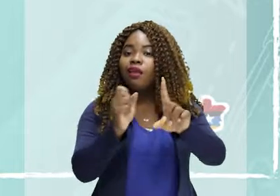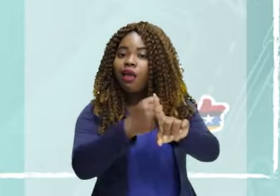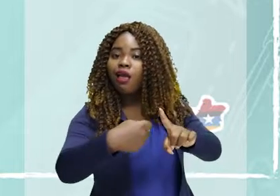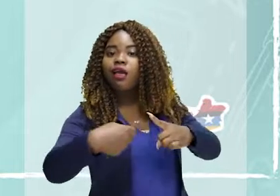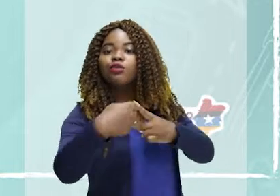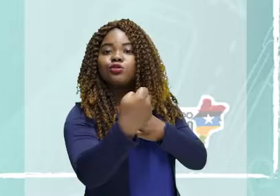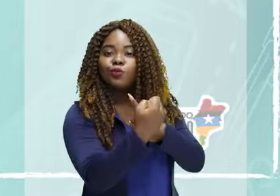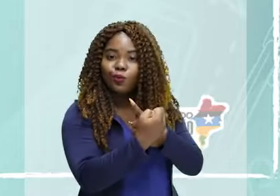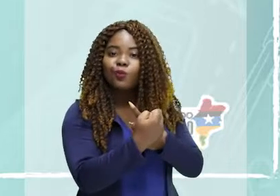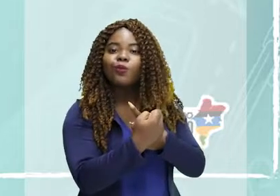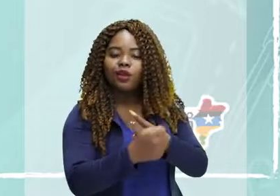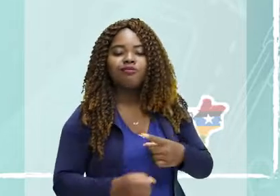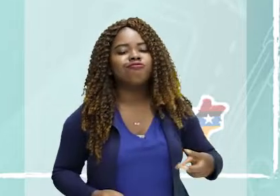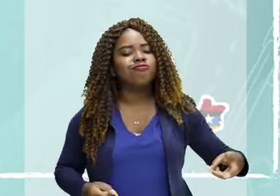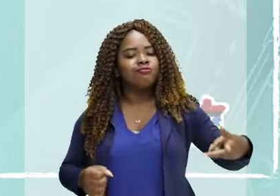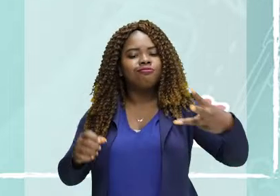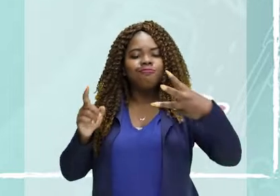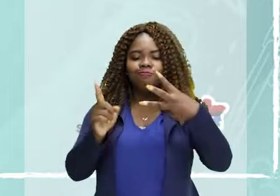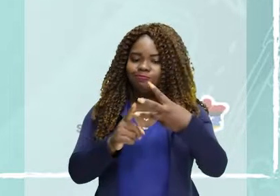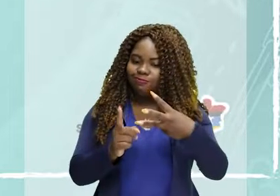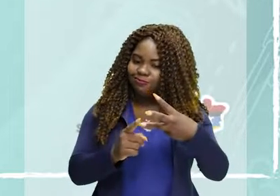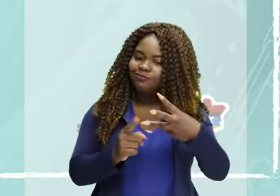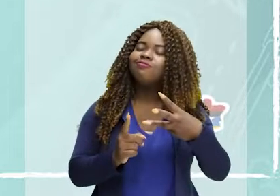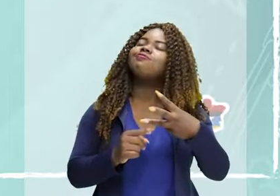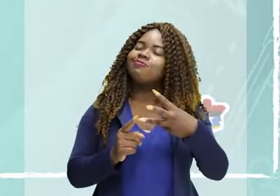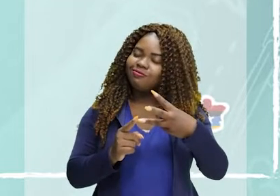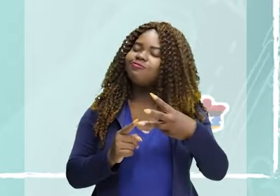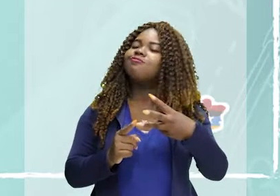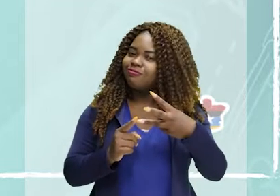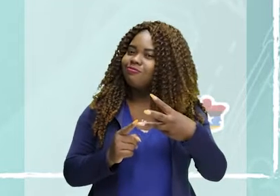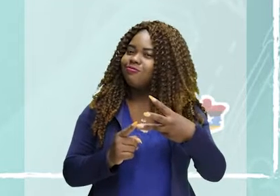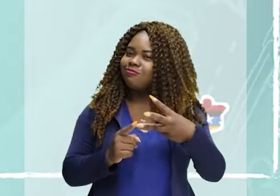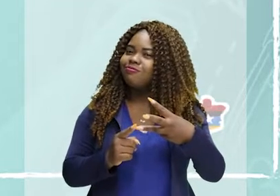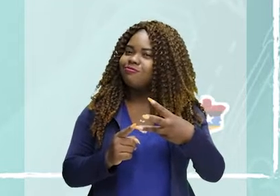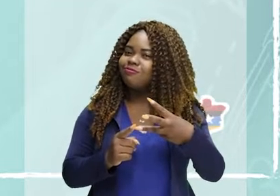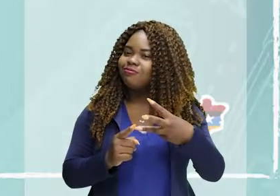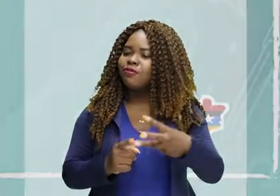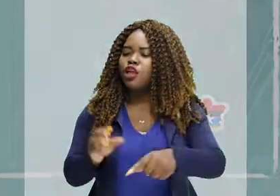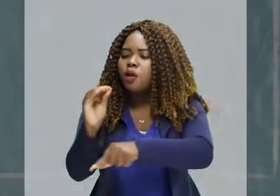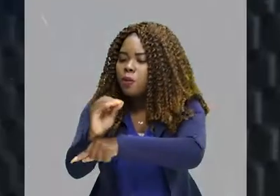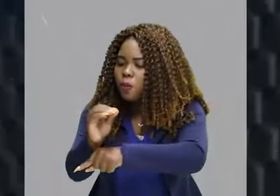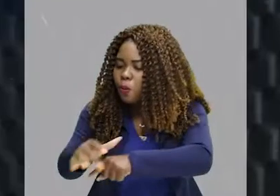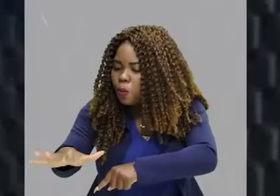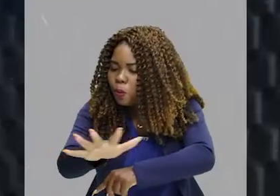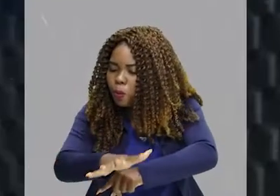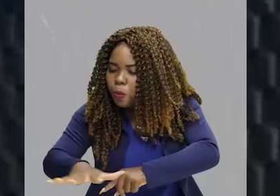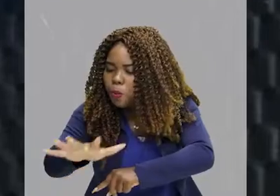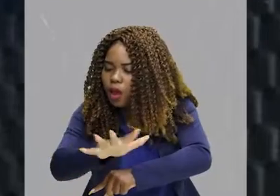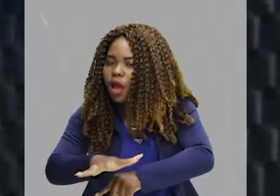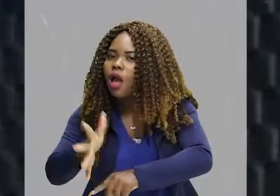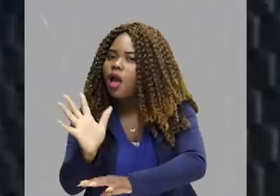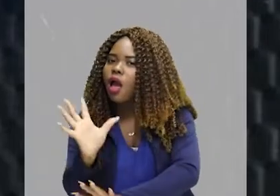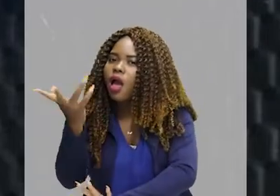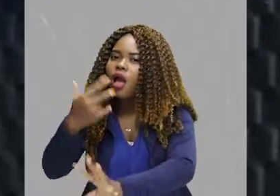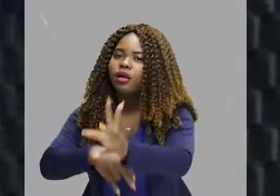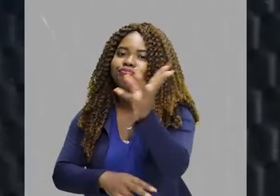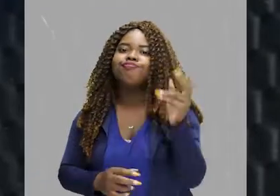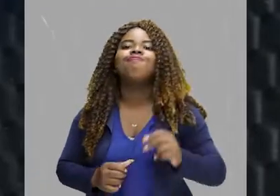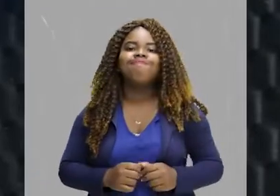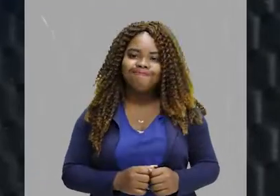desenvolvimento social. E terceiro, conservação ambiental. Para falar